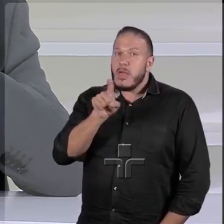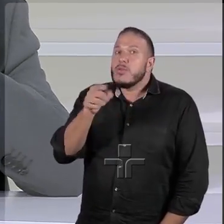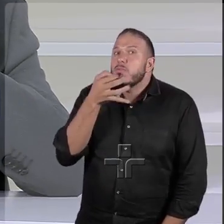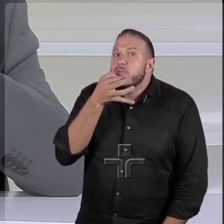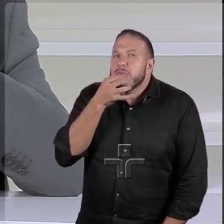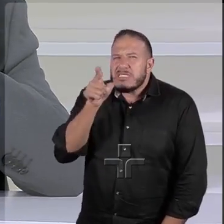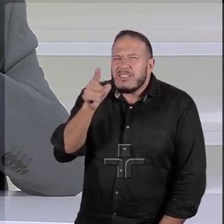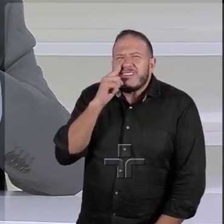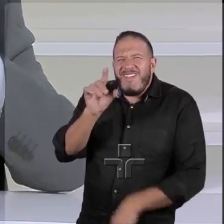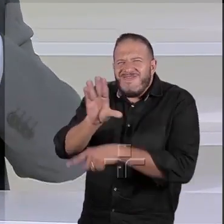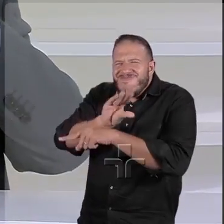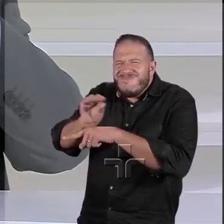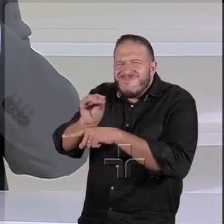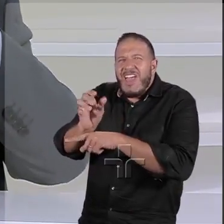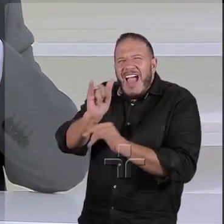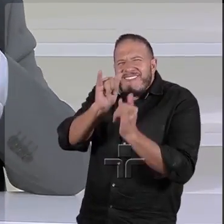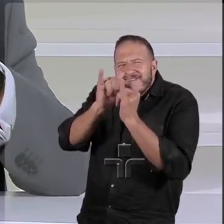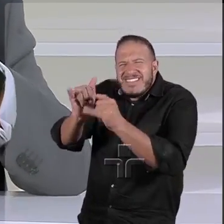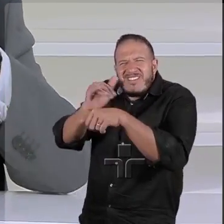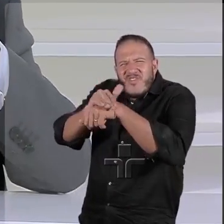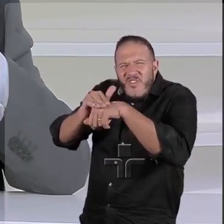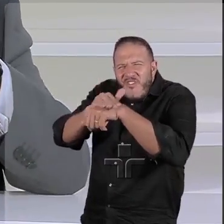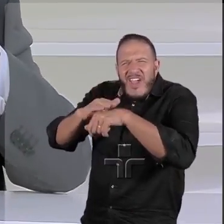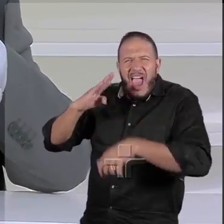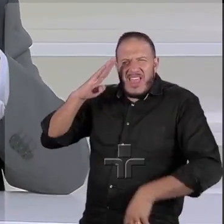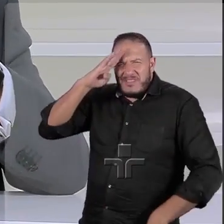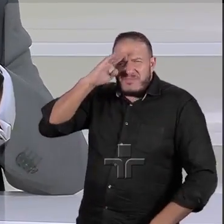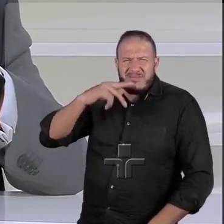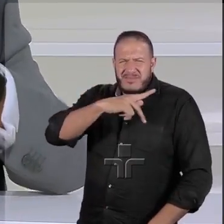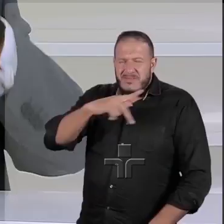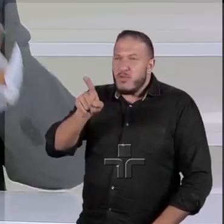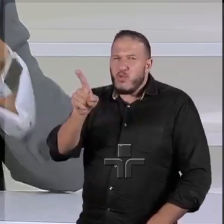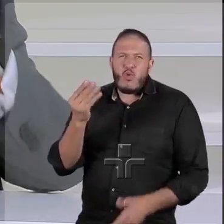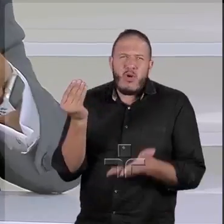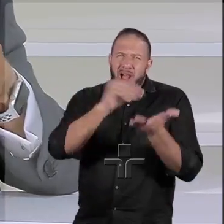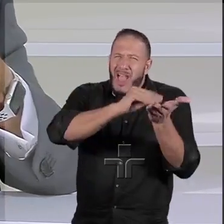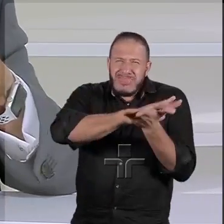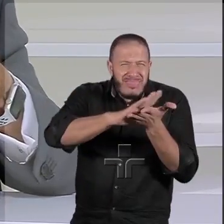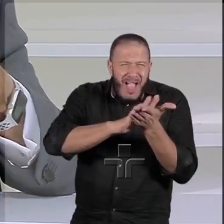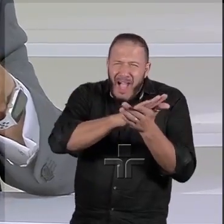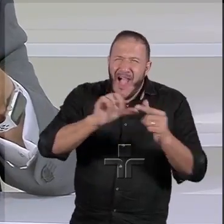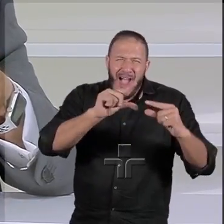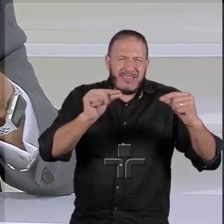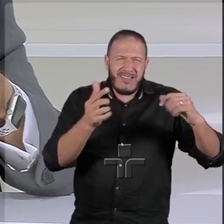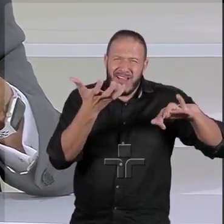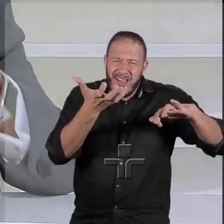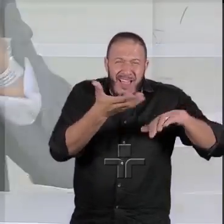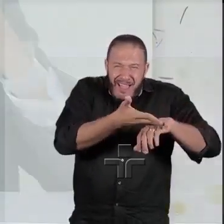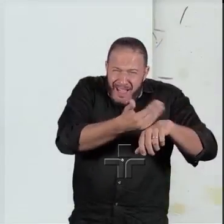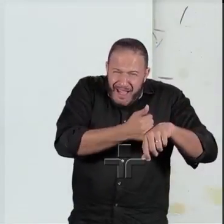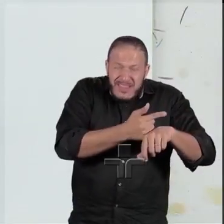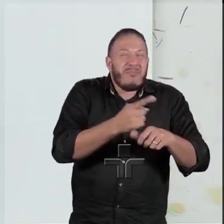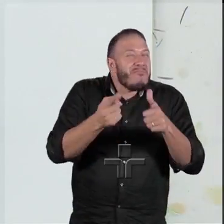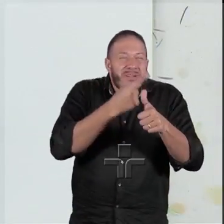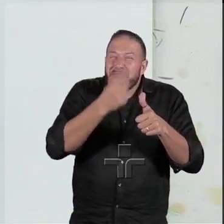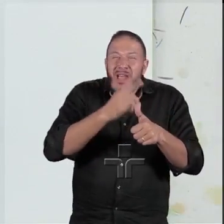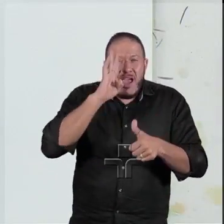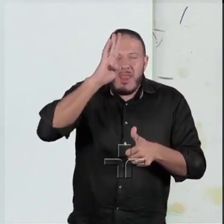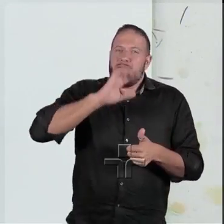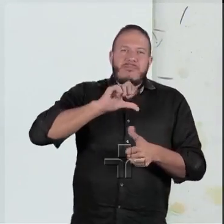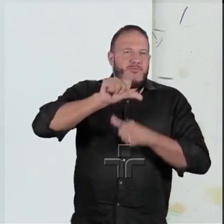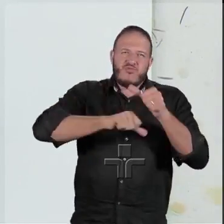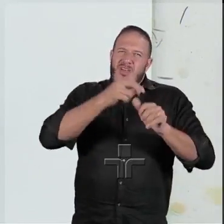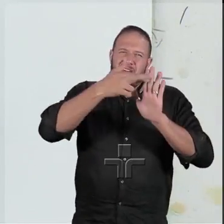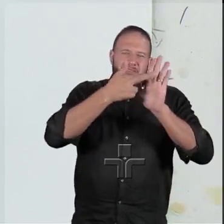o presidente a não colocar nada em discussão no Congresso antes de aprovar a reforma da Previdência. Sim. Nada pode concorrer com